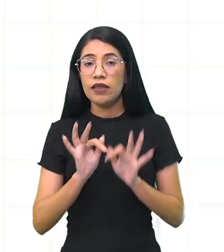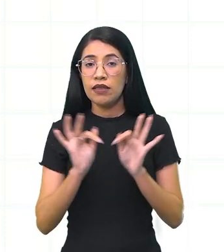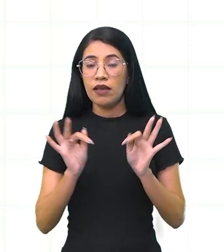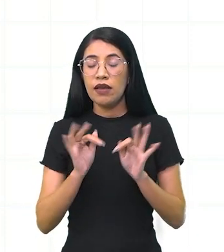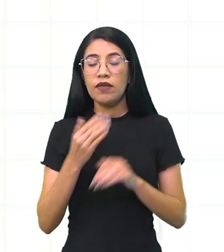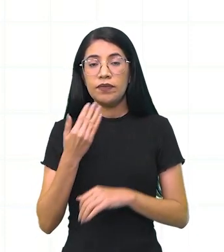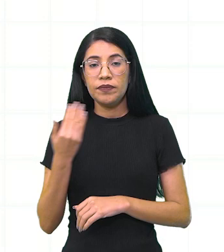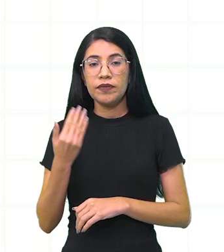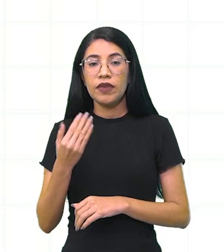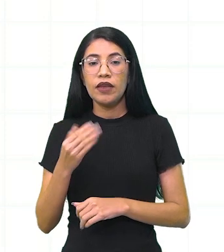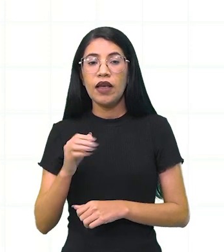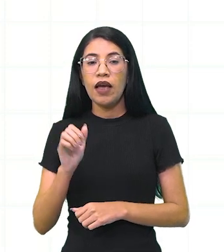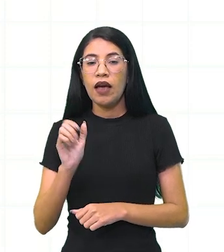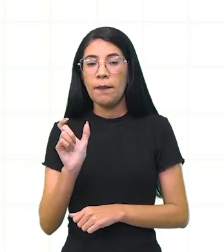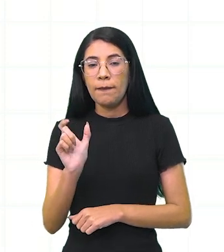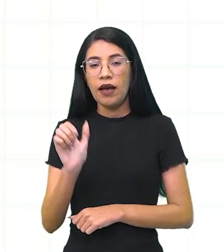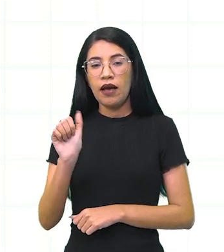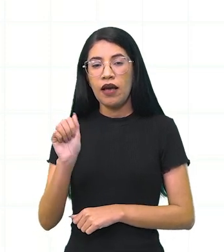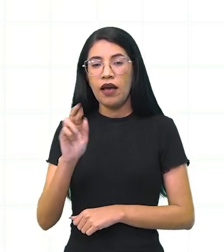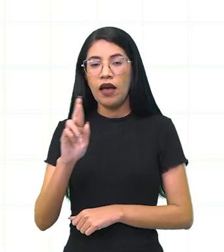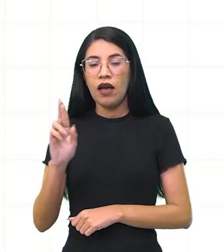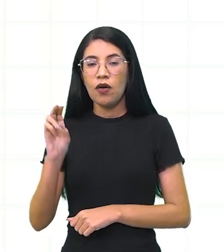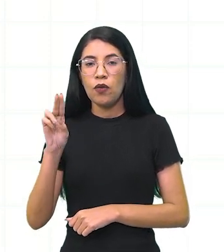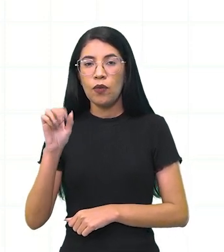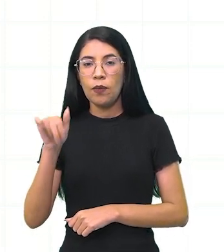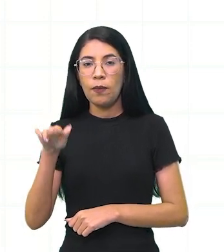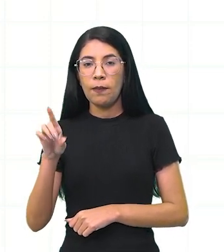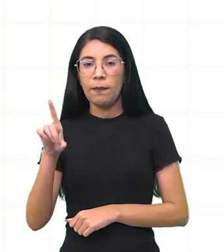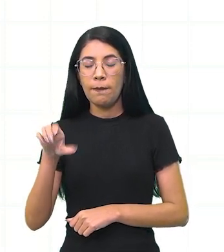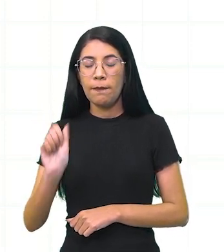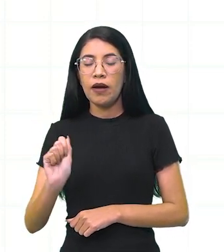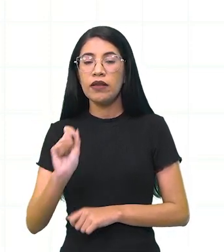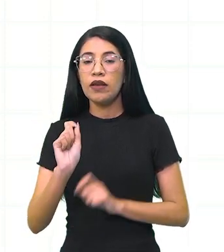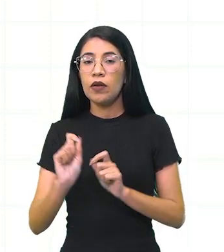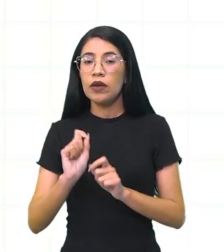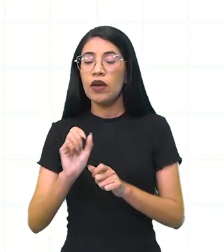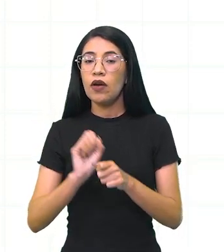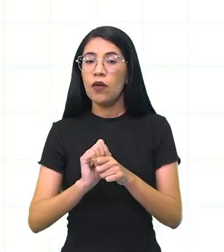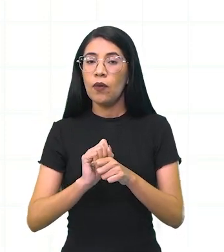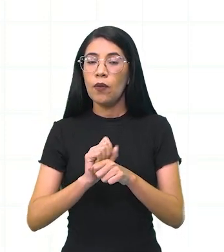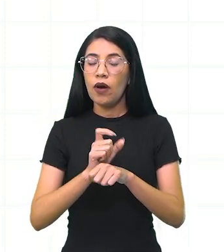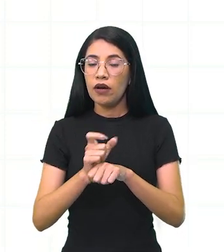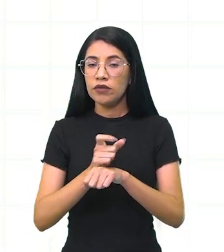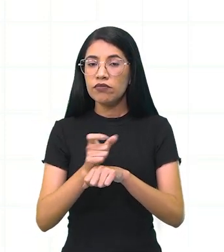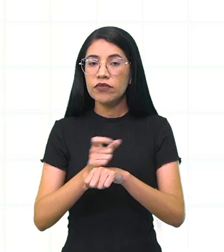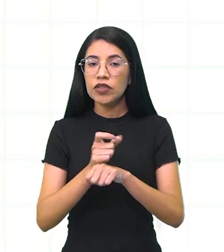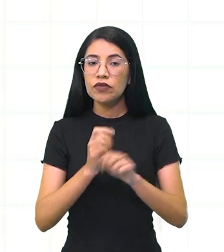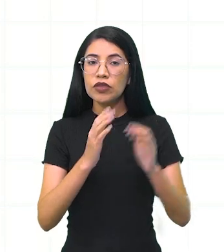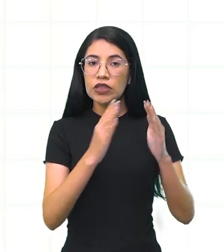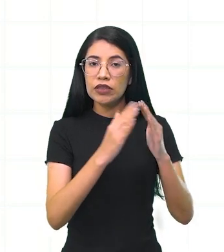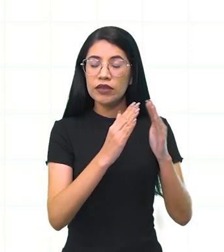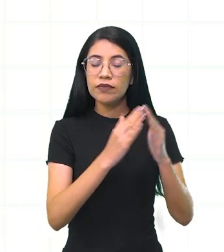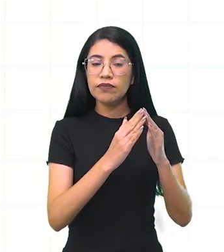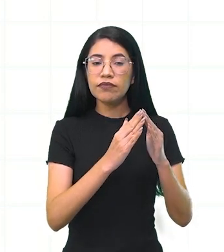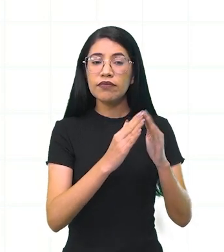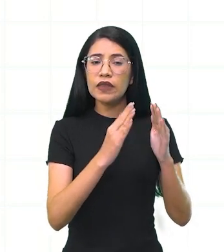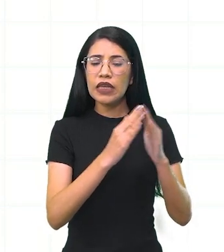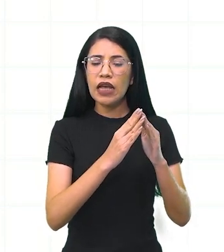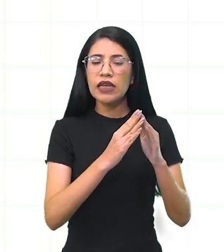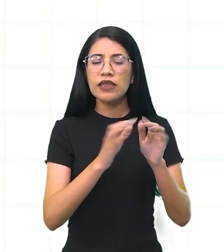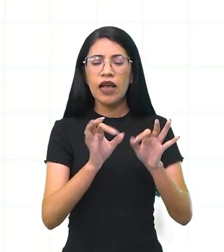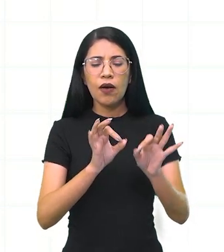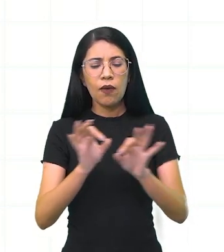palavra arrumada funciona como adjetivo da palavra casa. A casa está arrumada, a casa